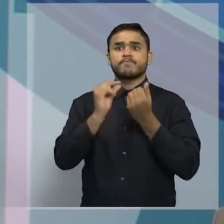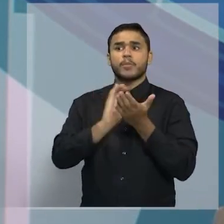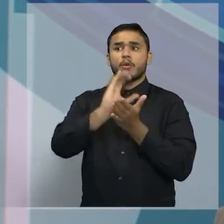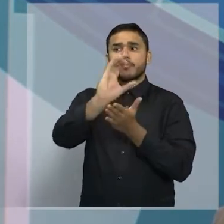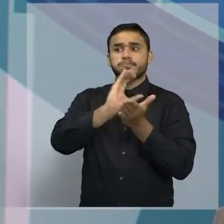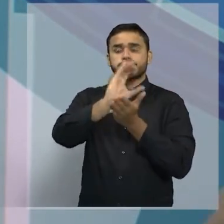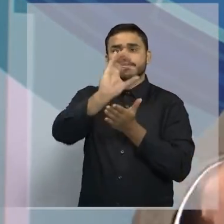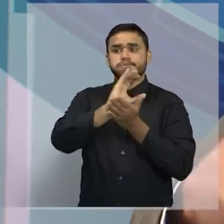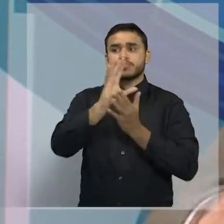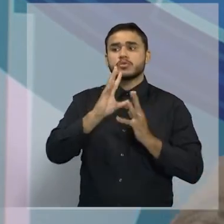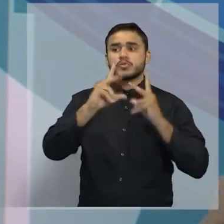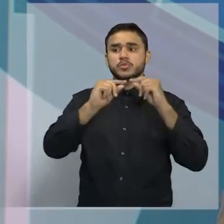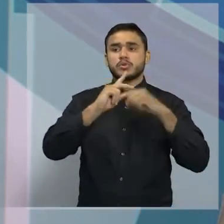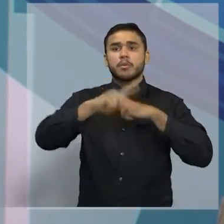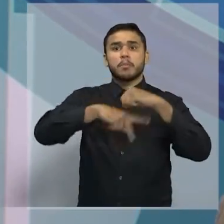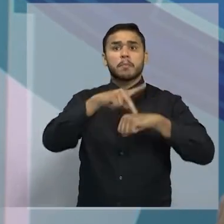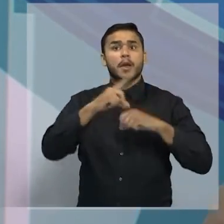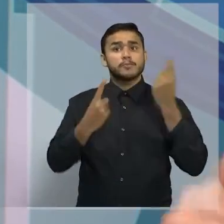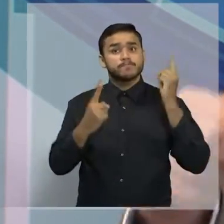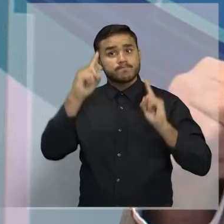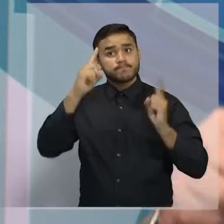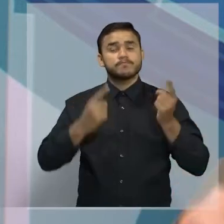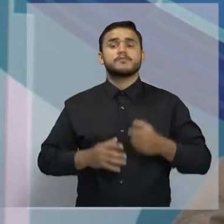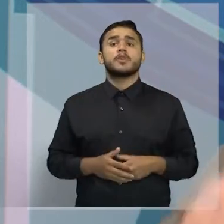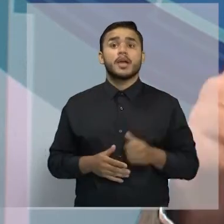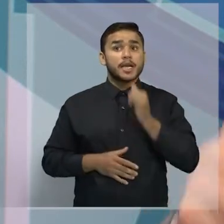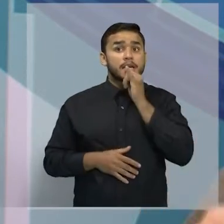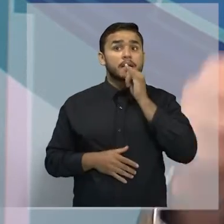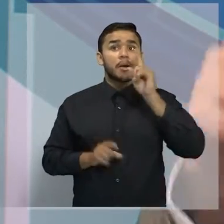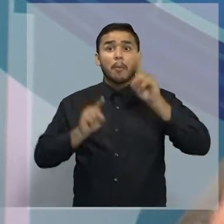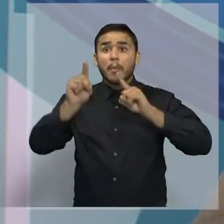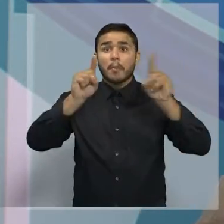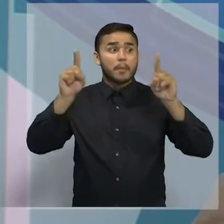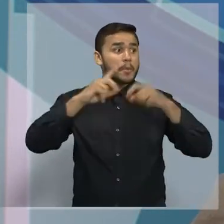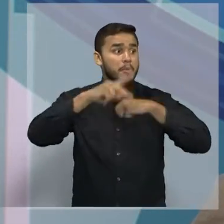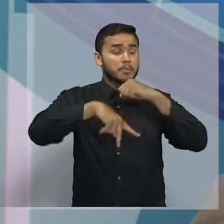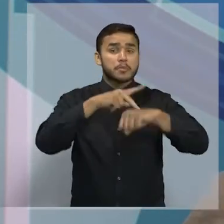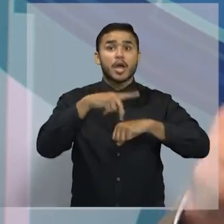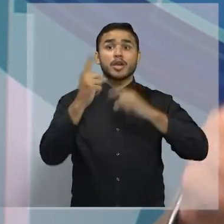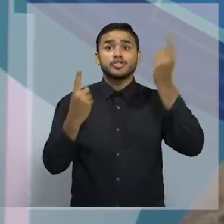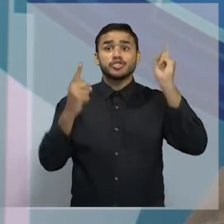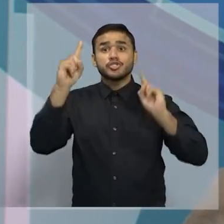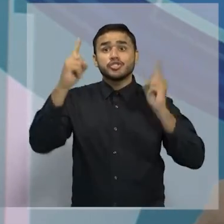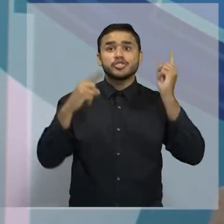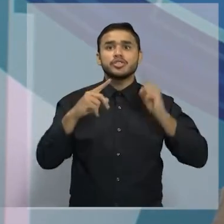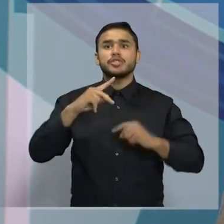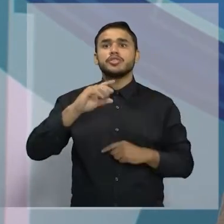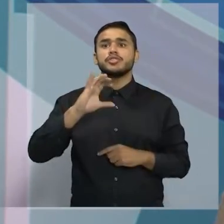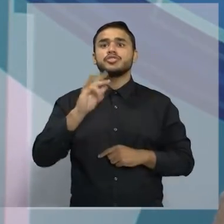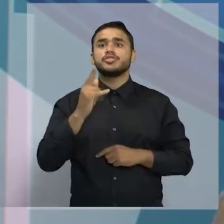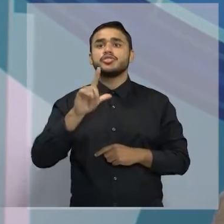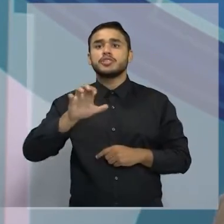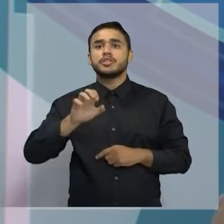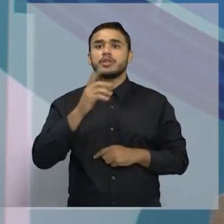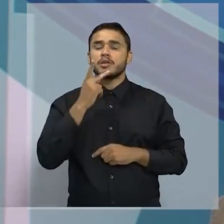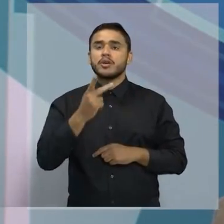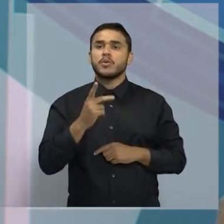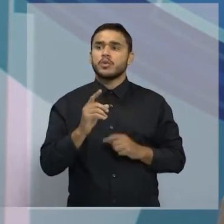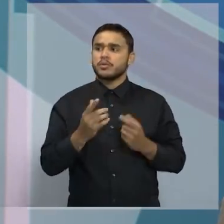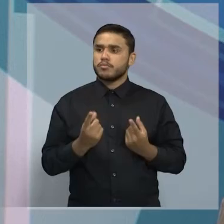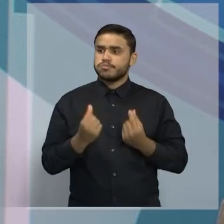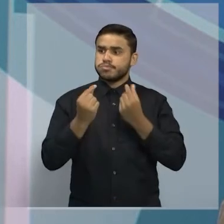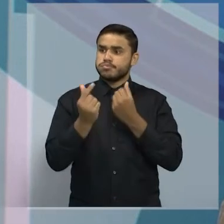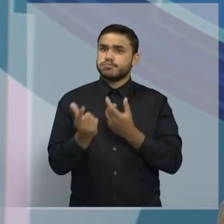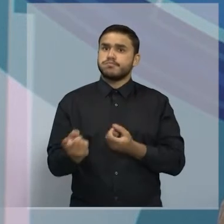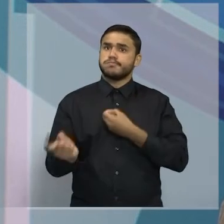do país. Tinha que investir dentro do Chile. Só que os investimentos do Chile não tinham rentabilidade o suficiente para garantir